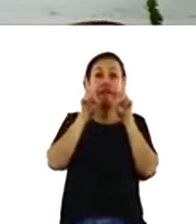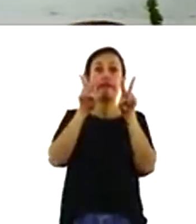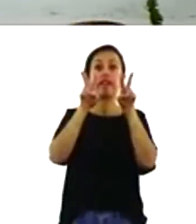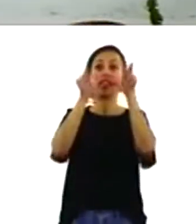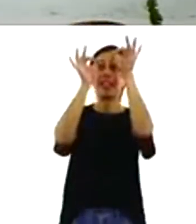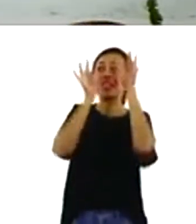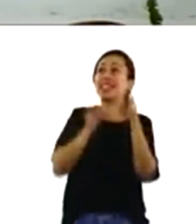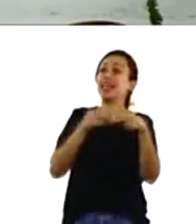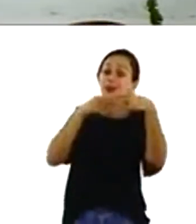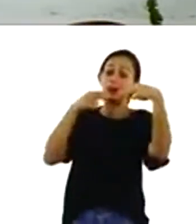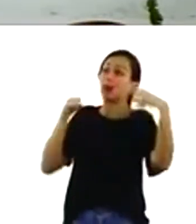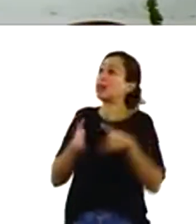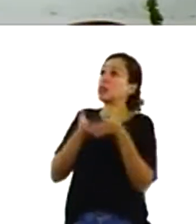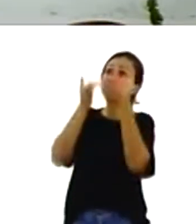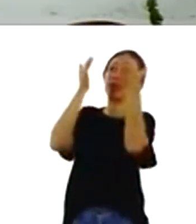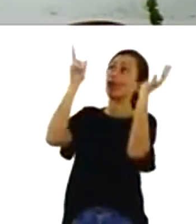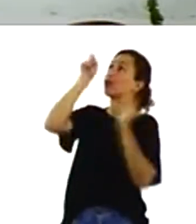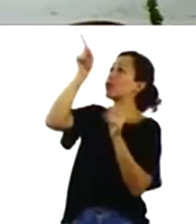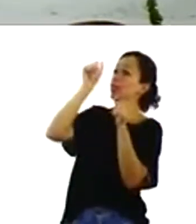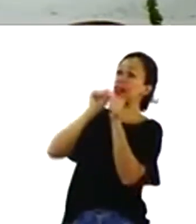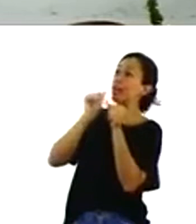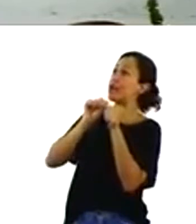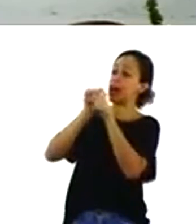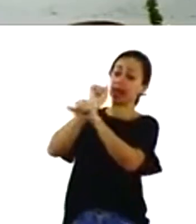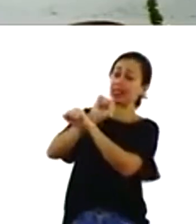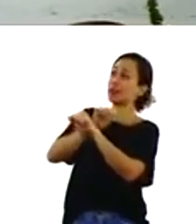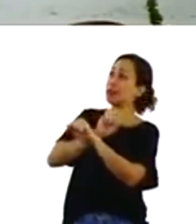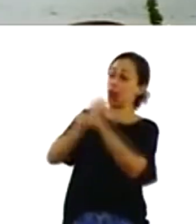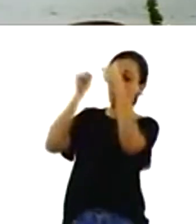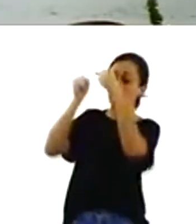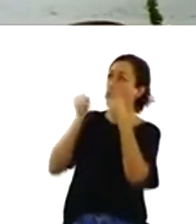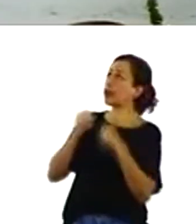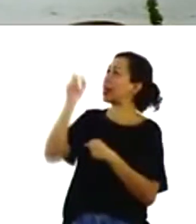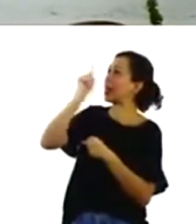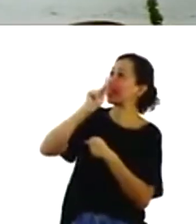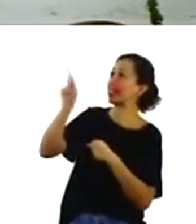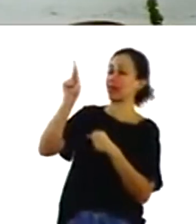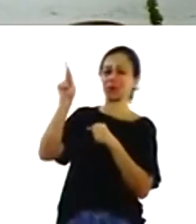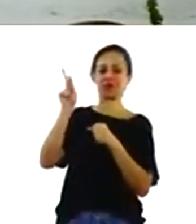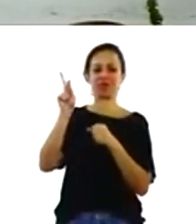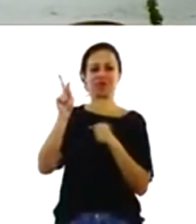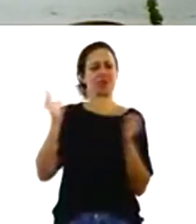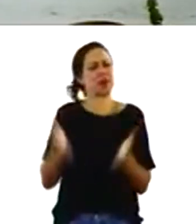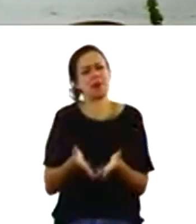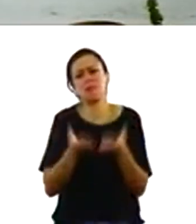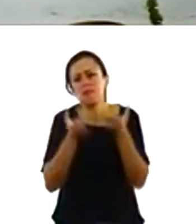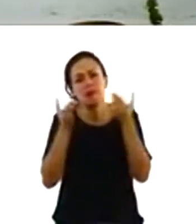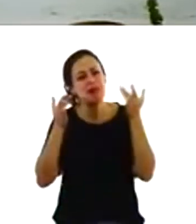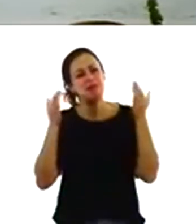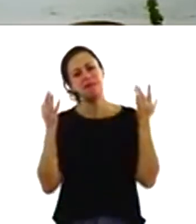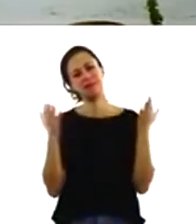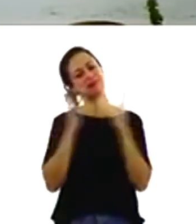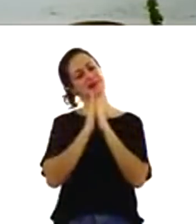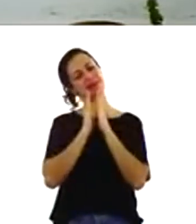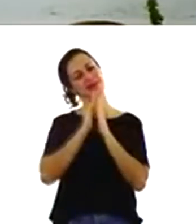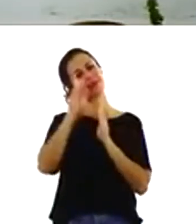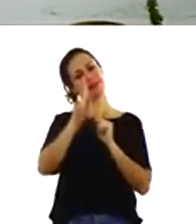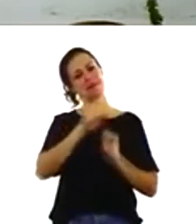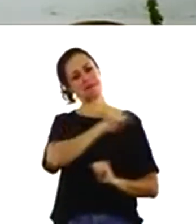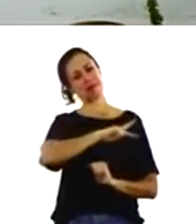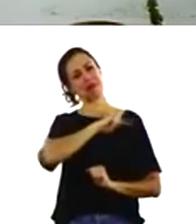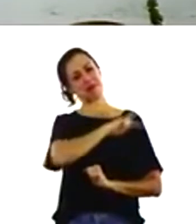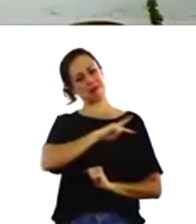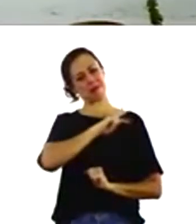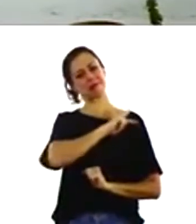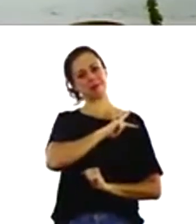sentido. Que coisa maravilhosa, que coisa encantadora, que coisa linda. Mas o apóstolo